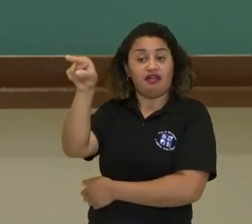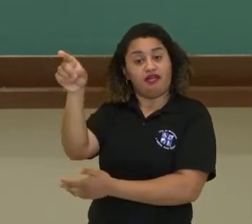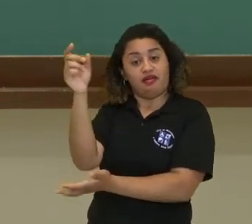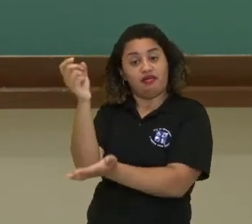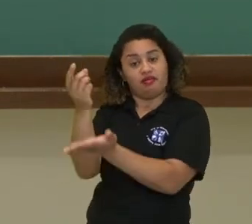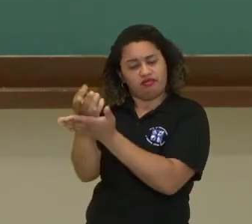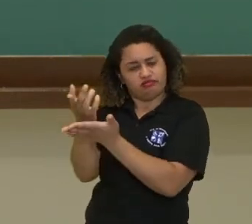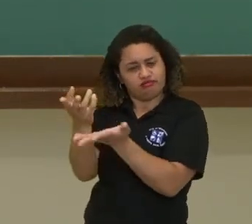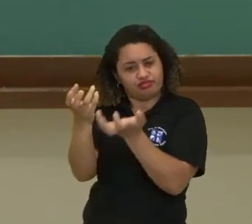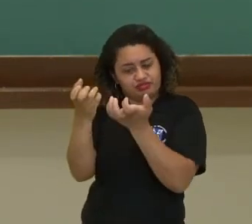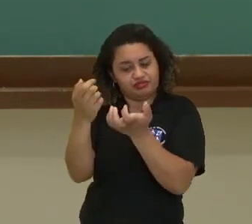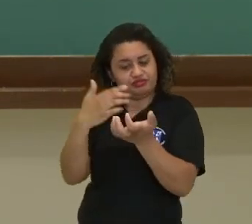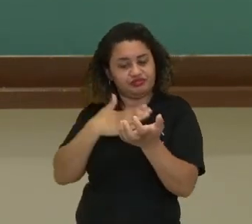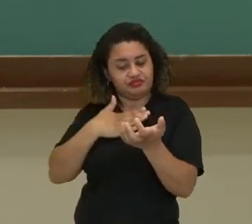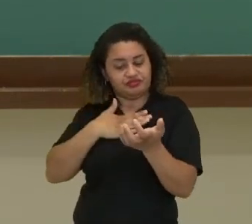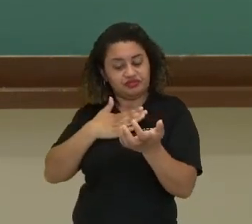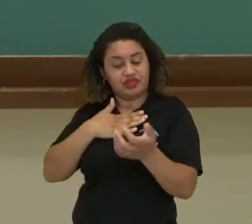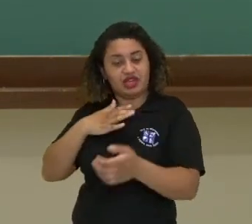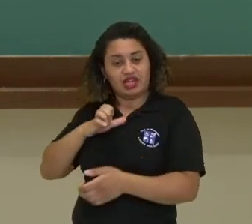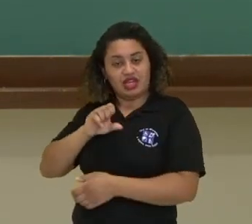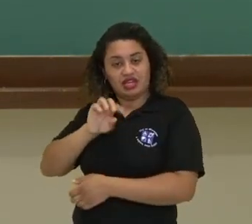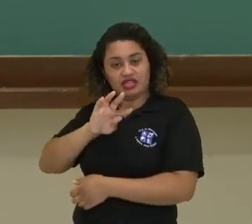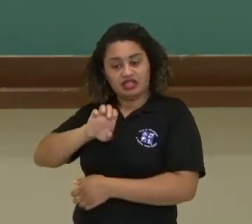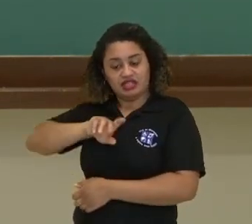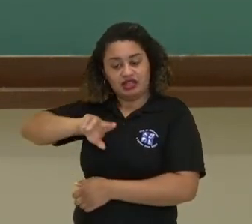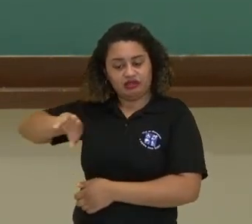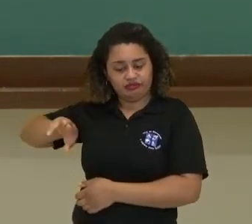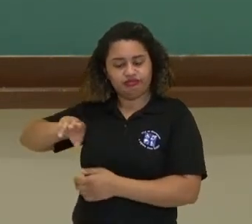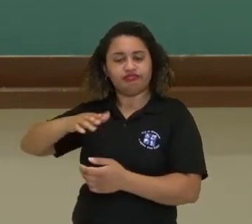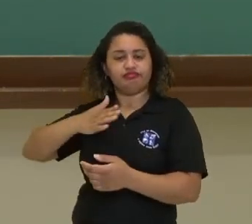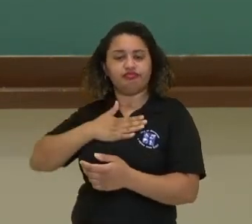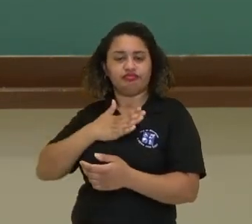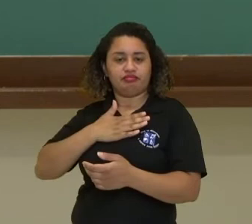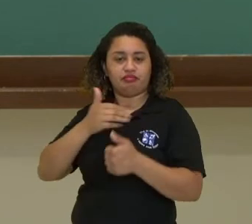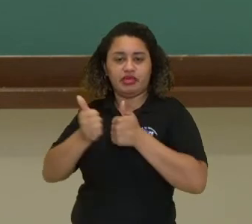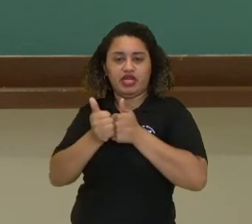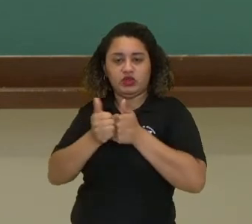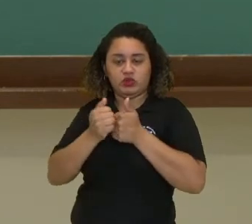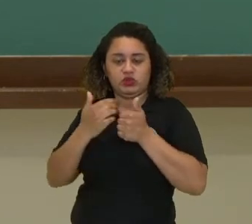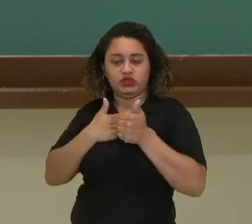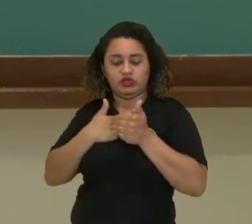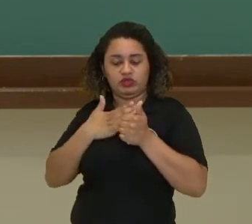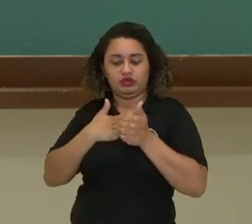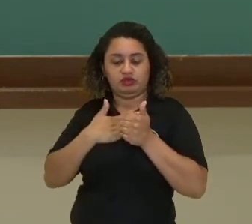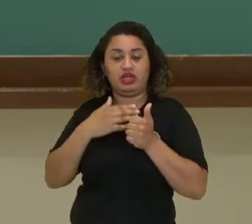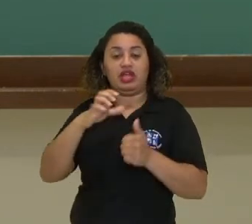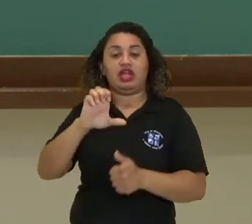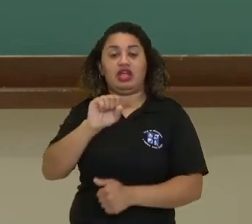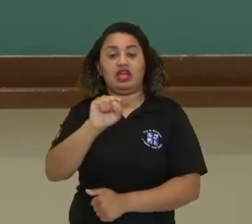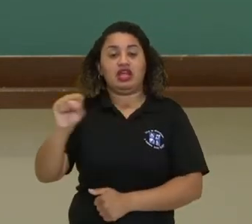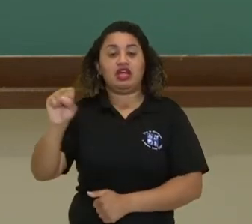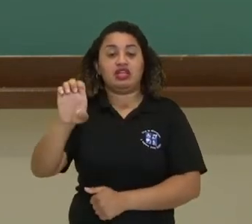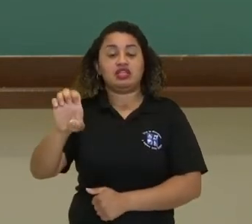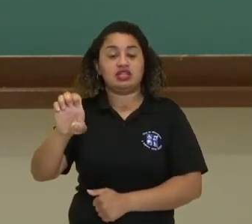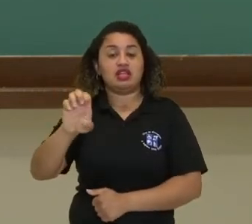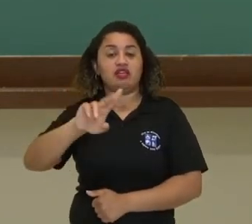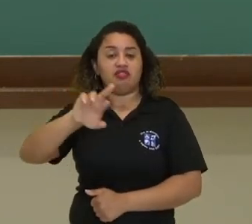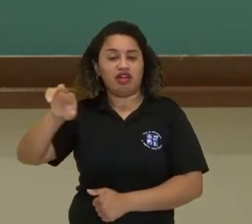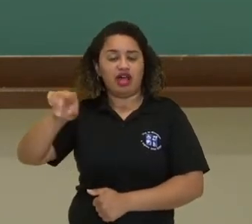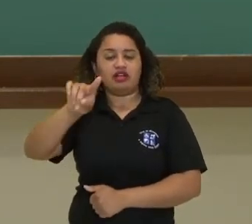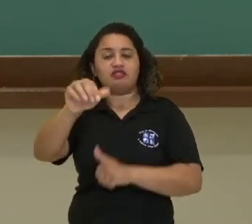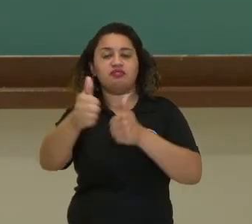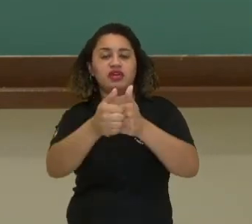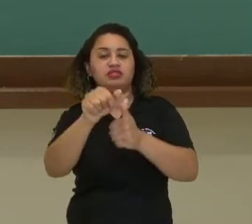né? Este para mim. Este lápis eu comprei. Esse para você, para